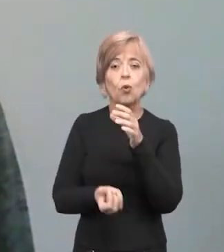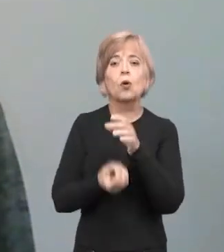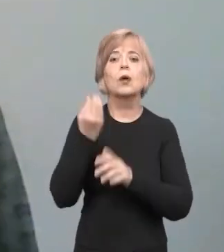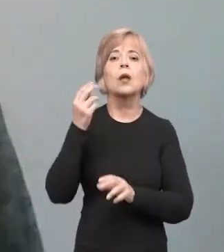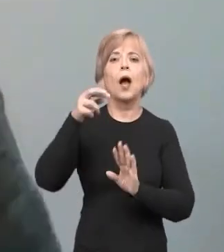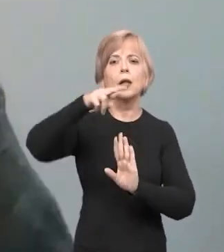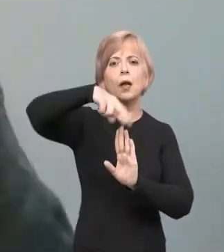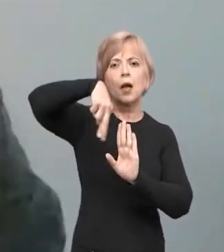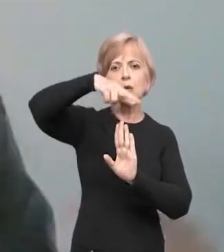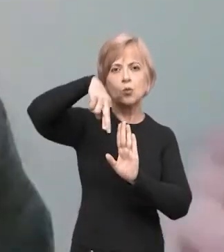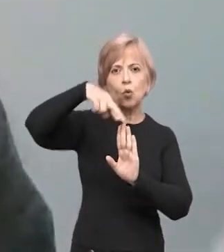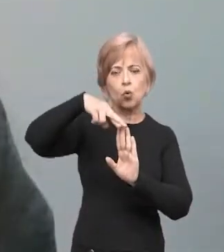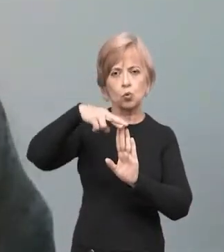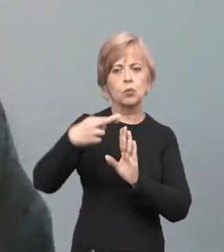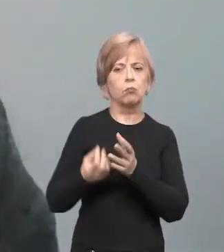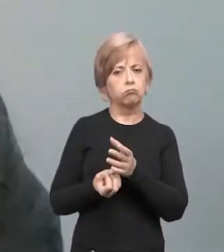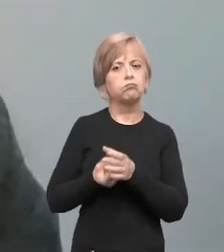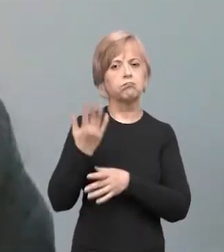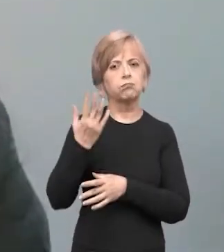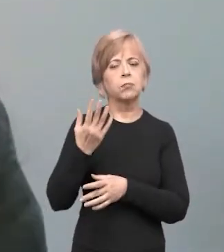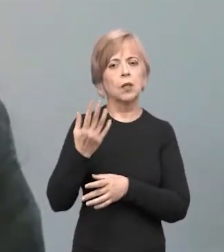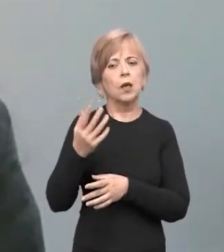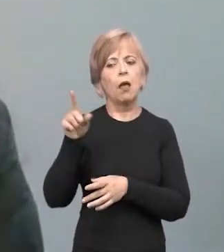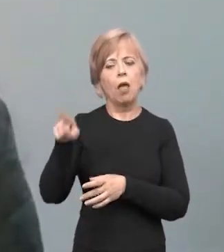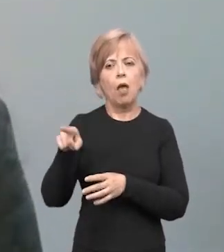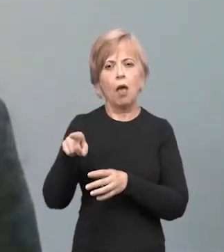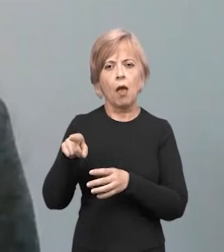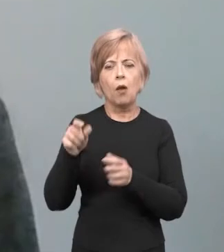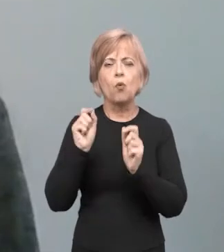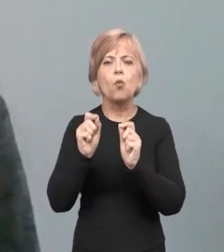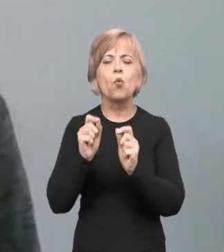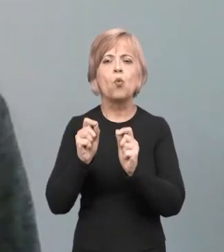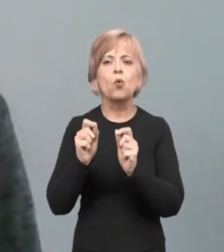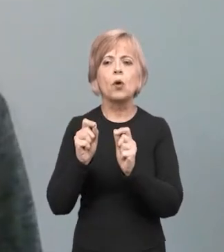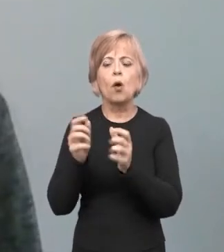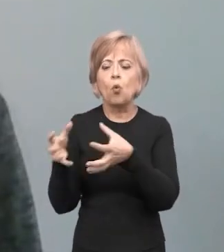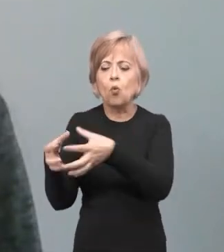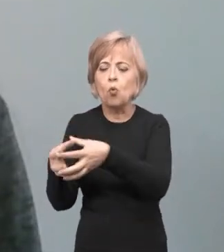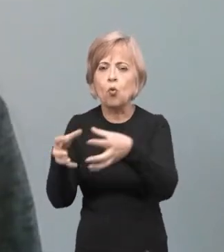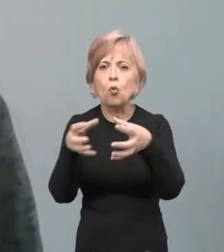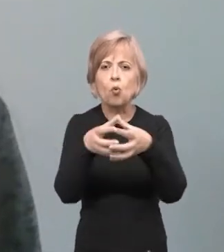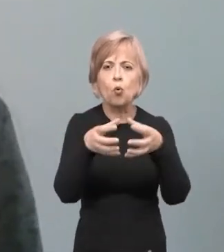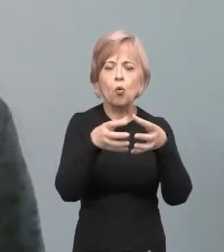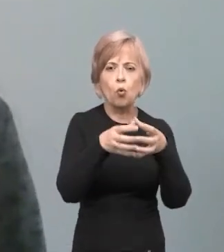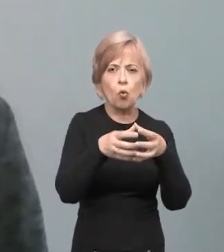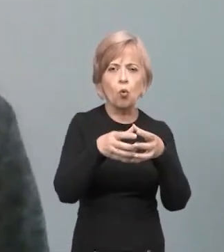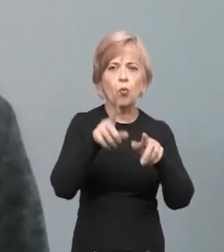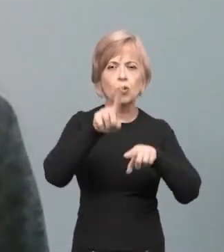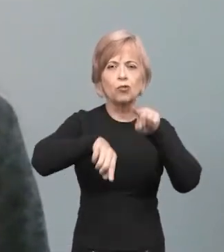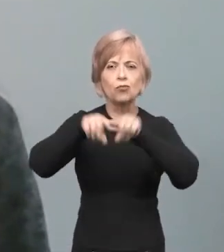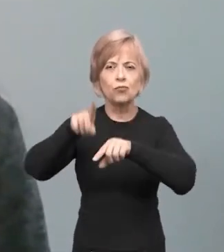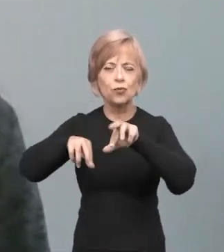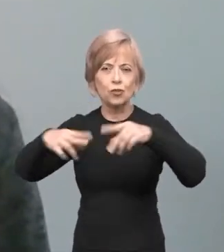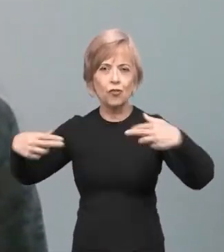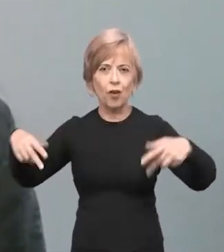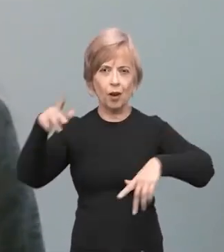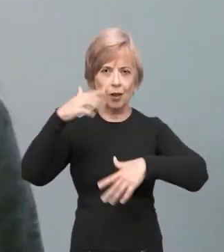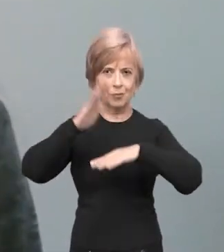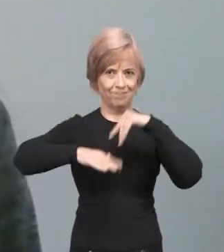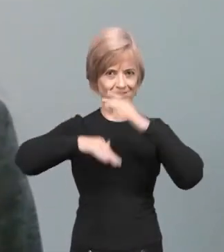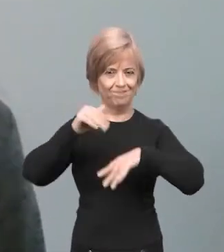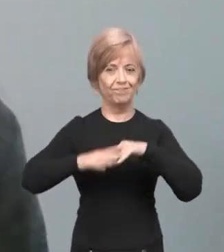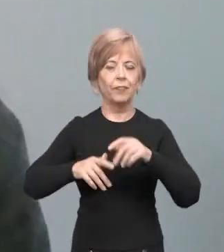resolução, e ele é composto de uma equipe multidisciplinar. Essa equipe multidisciplinar